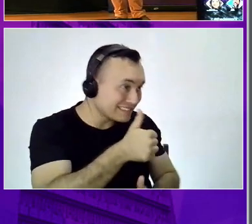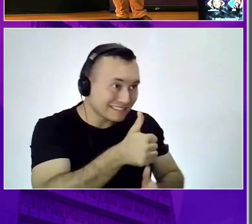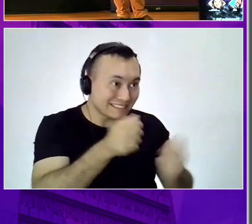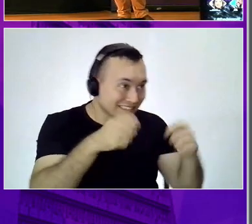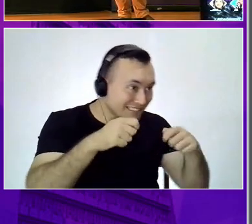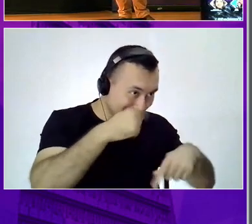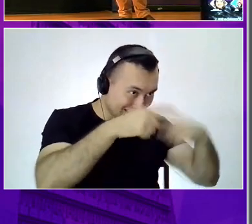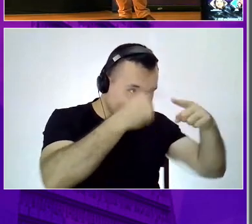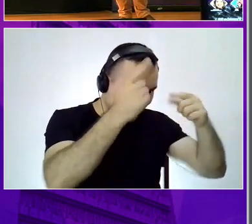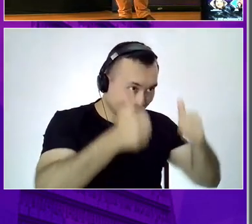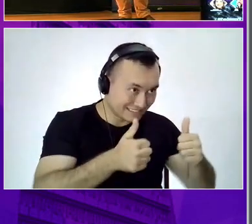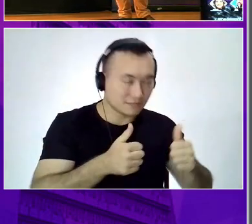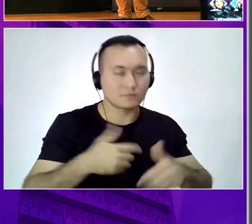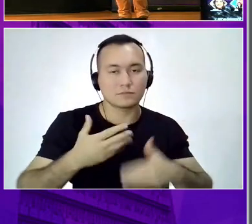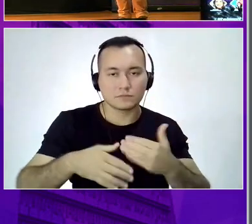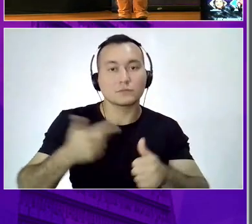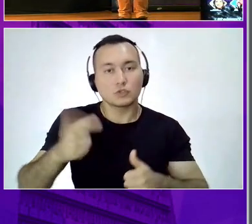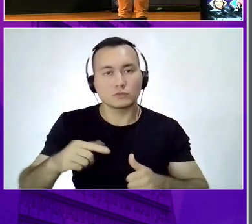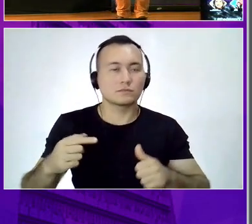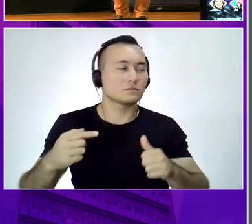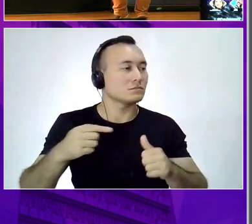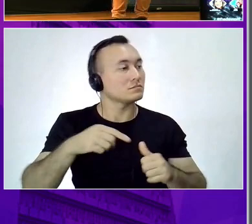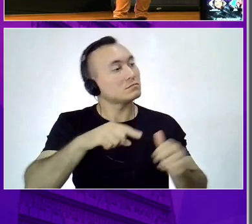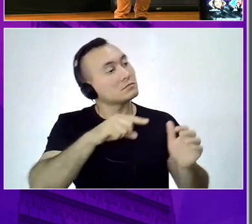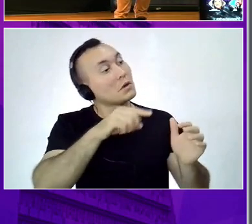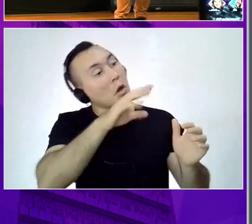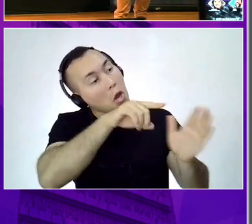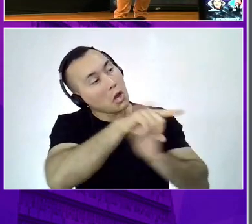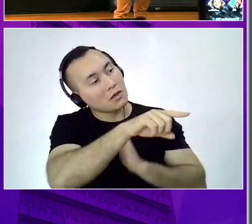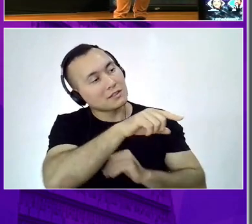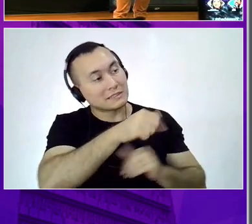E aí, deu certo? Faz uma pesquisa com as pessoas se deu certo.